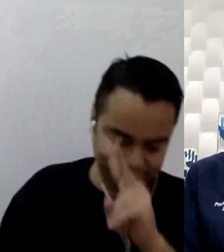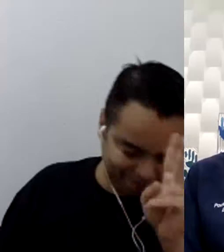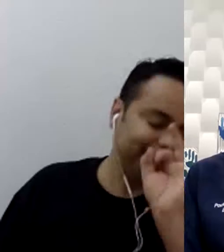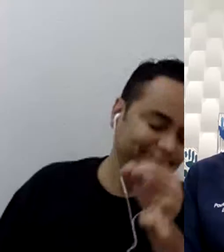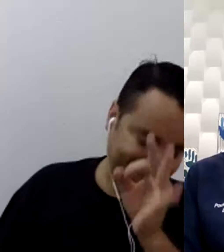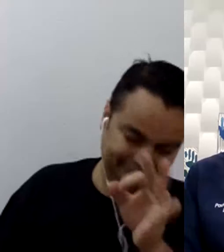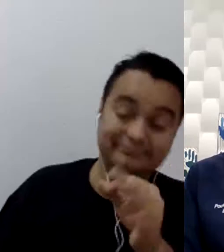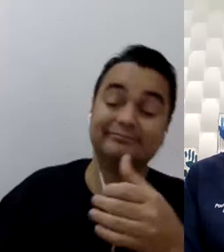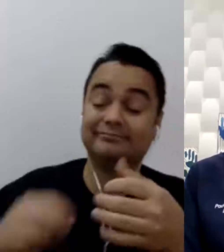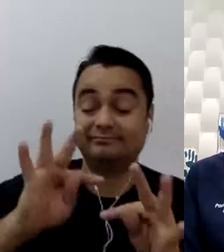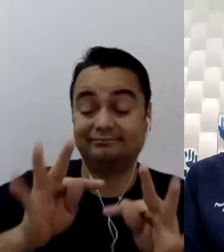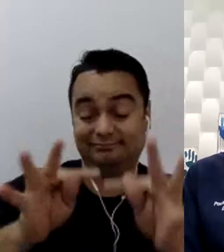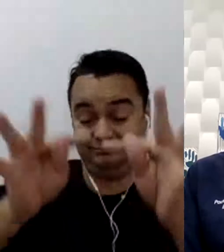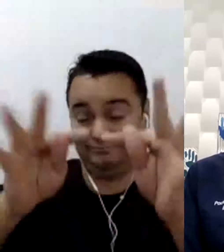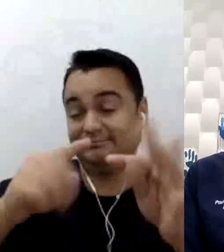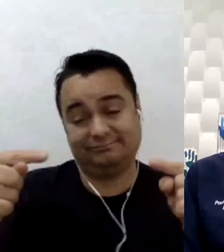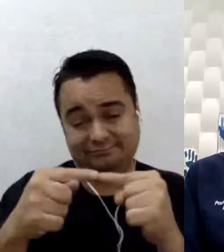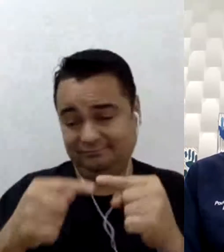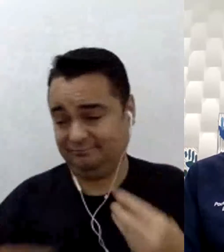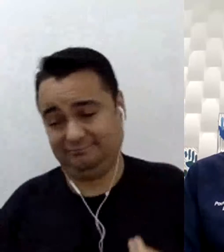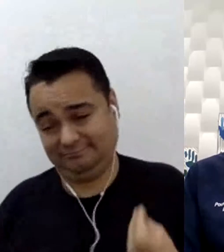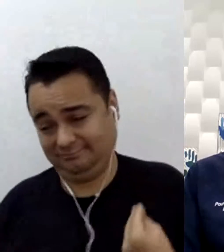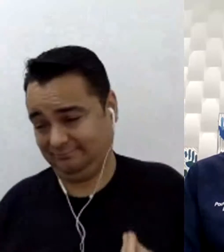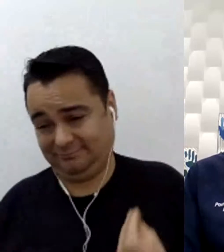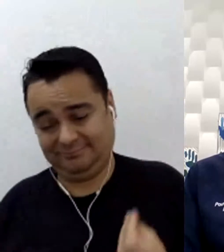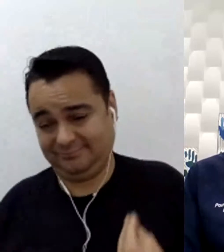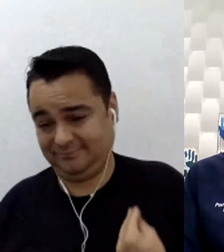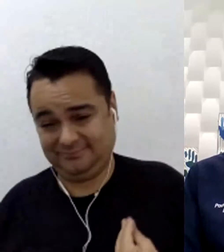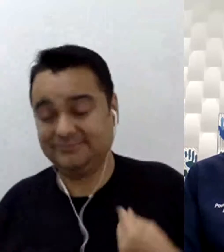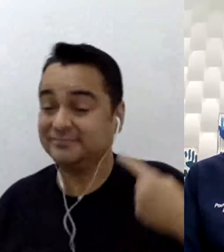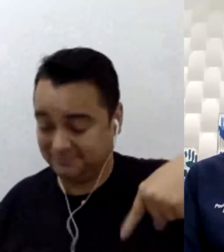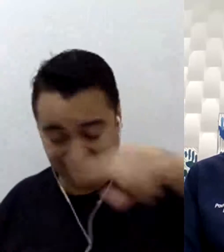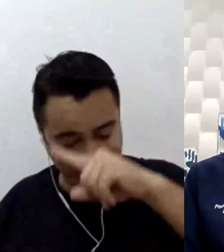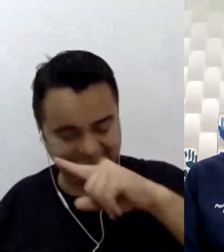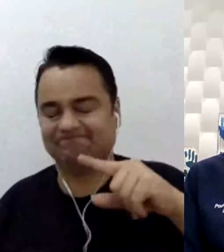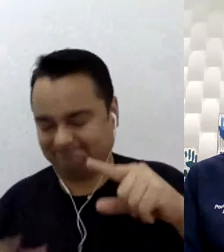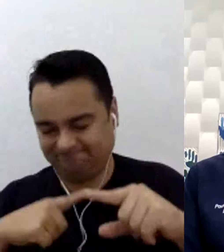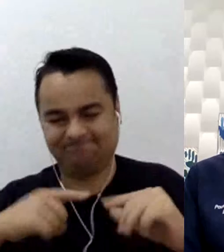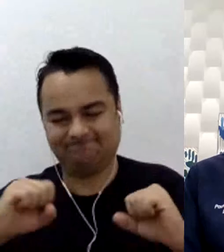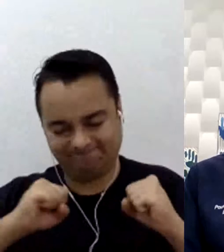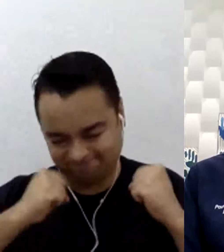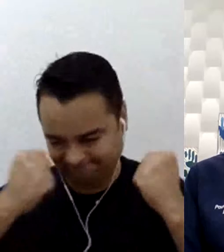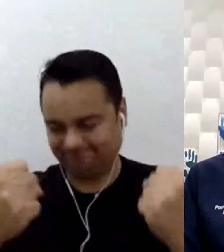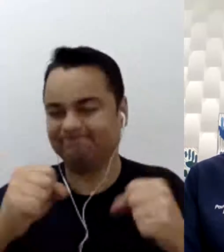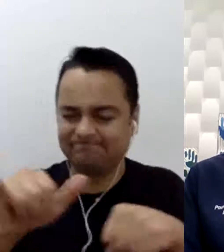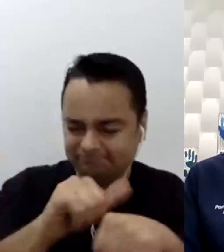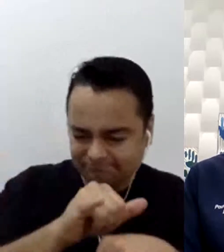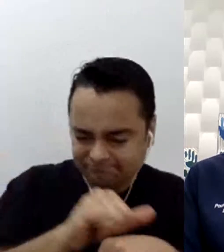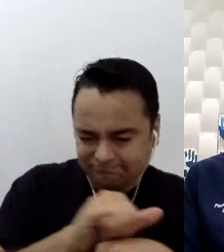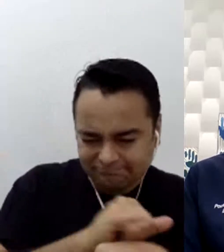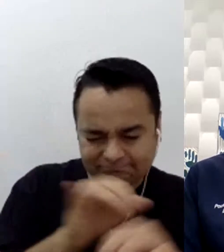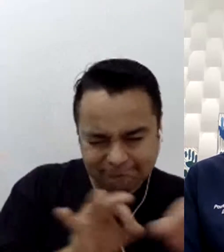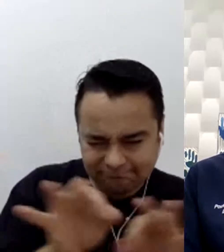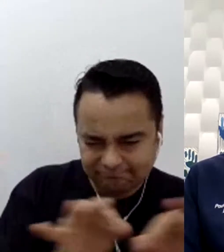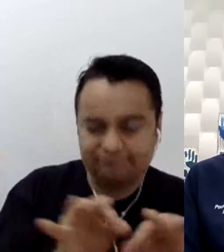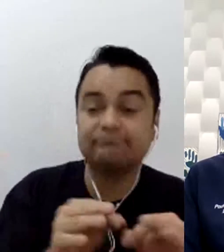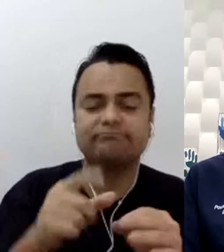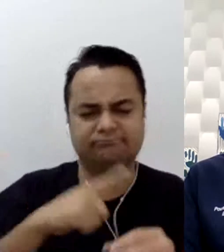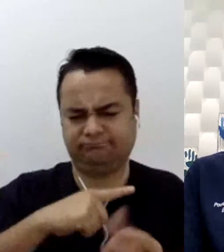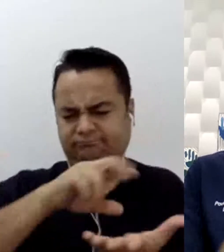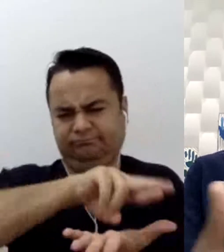vida? Essa é um legado nosso, é uma iniciativa, é um planejamento estratégico da Bosch. Tem